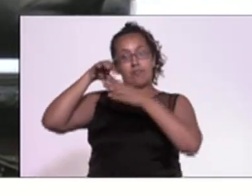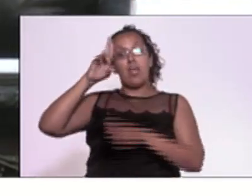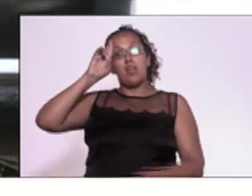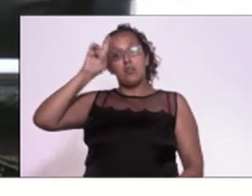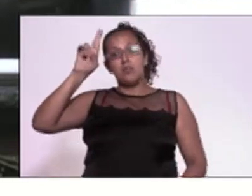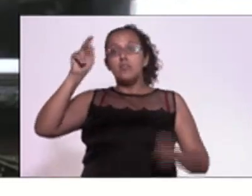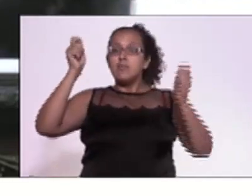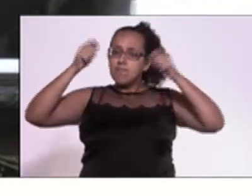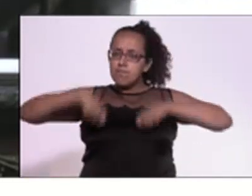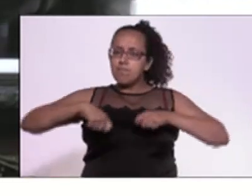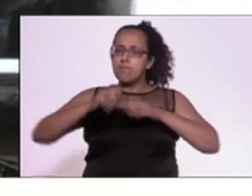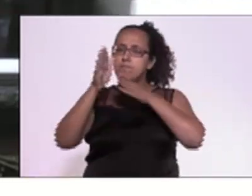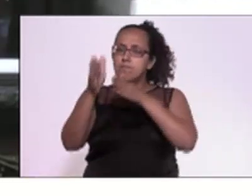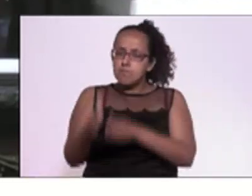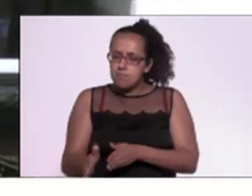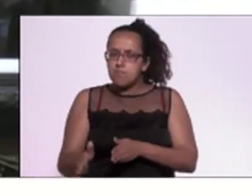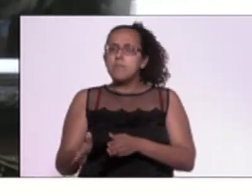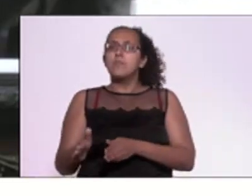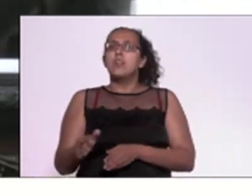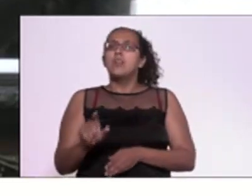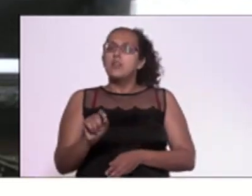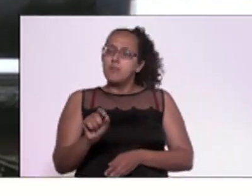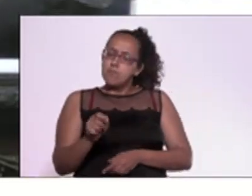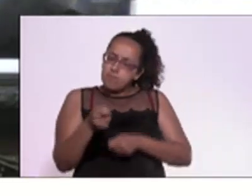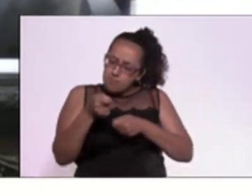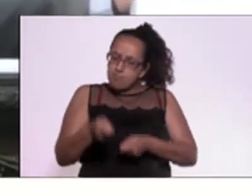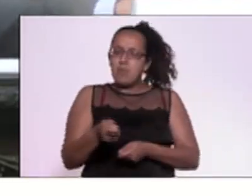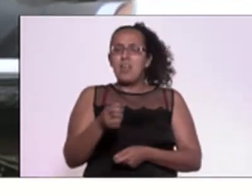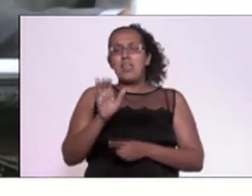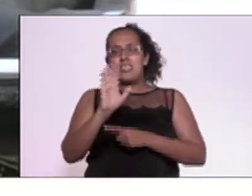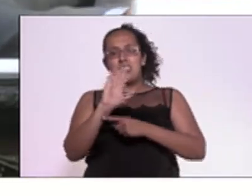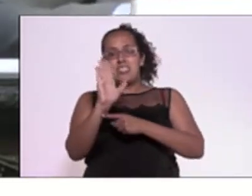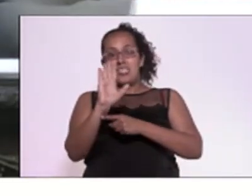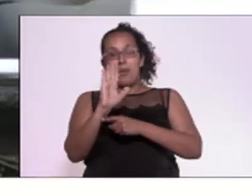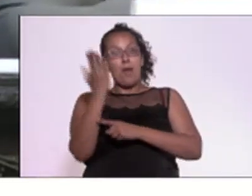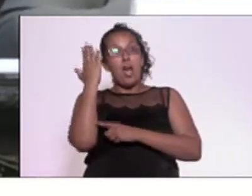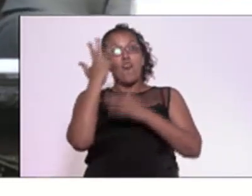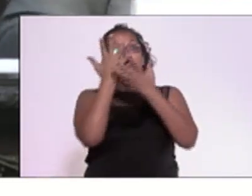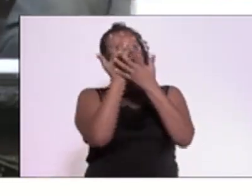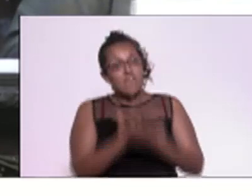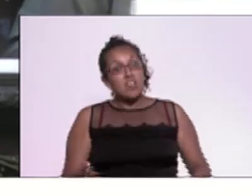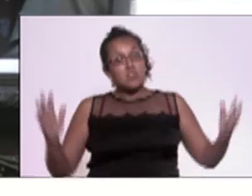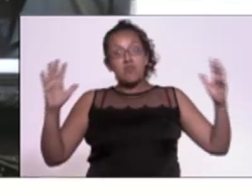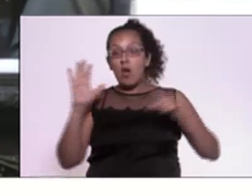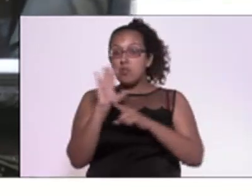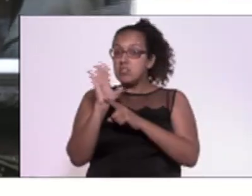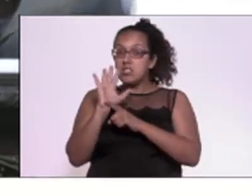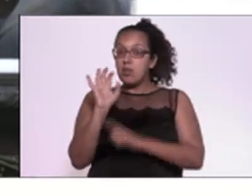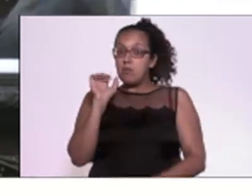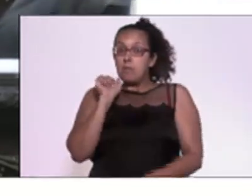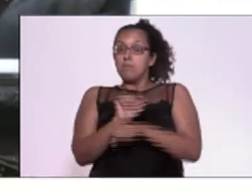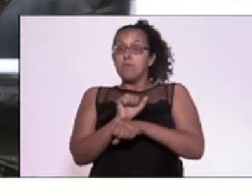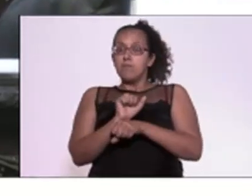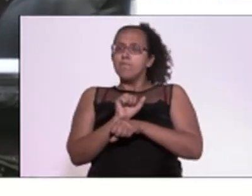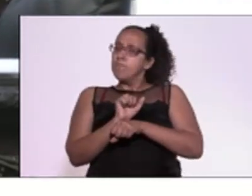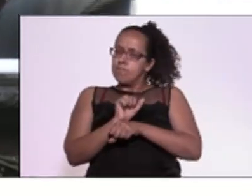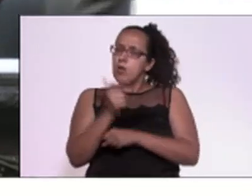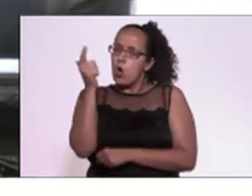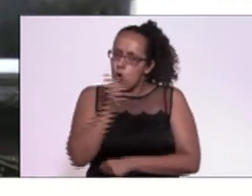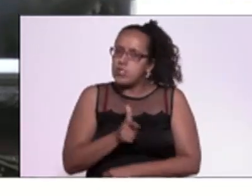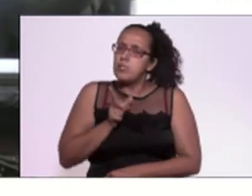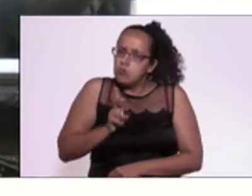Muito obrigado, uma boa noite a todas as pessoas presentes aqui, aos parlamentares, a essa